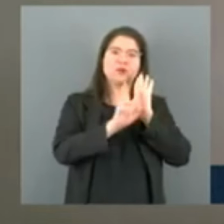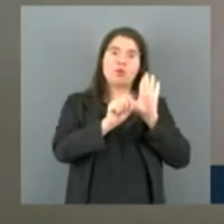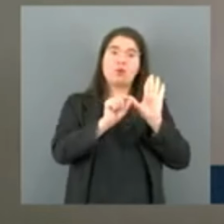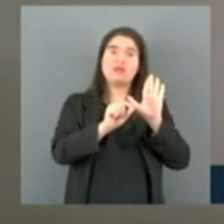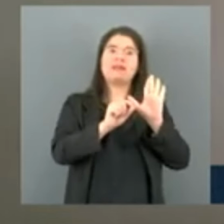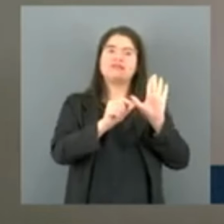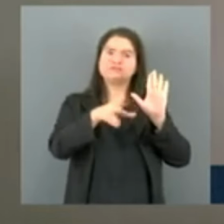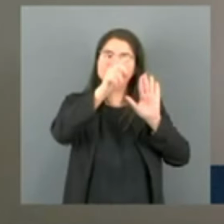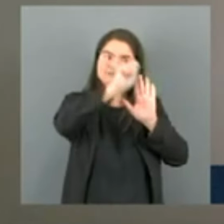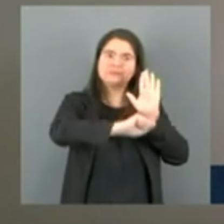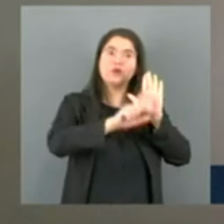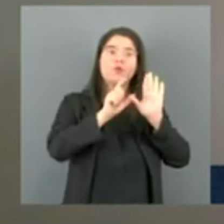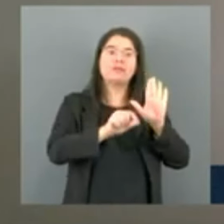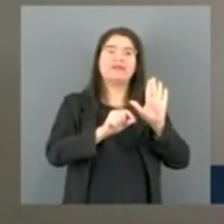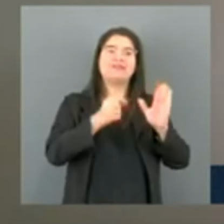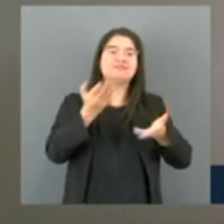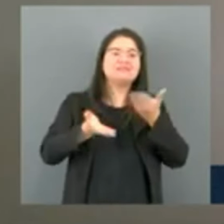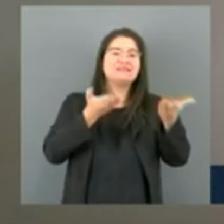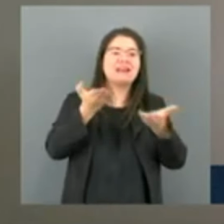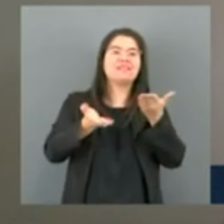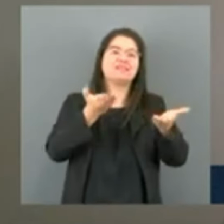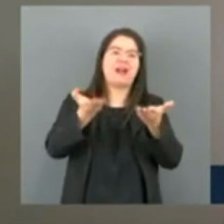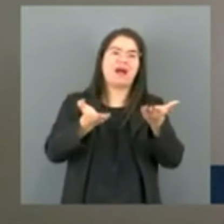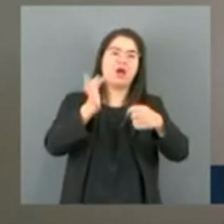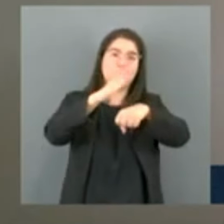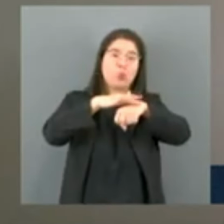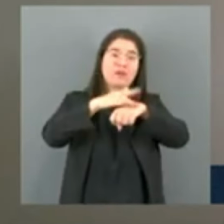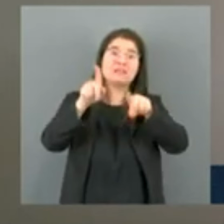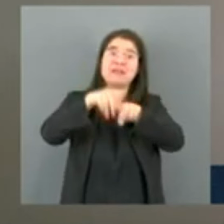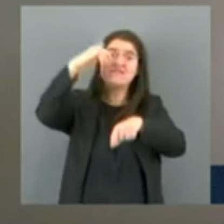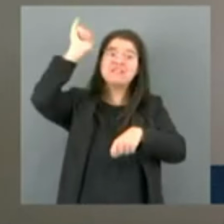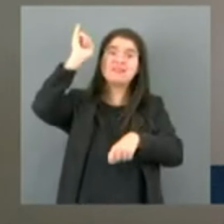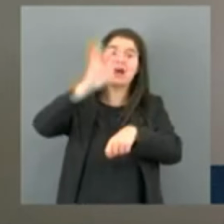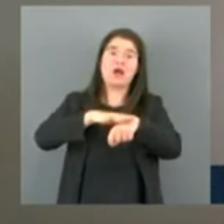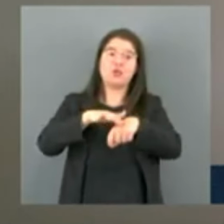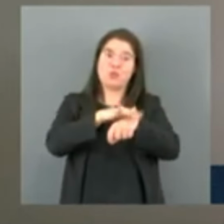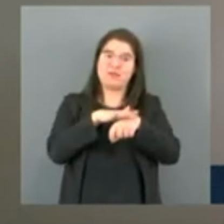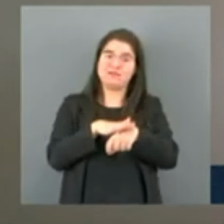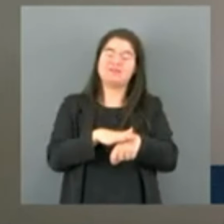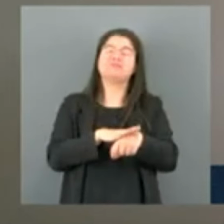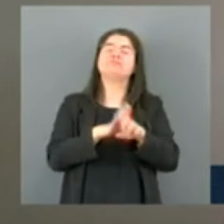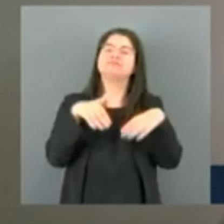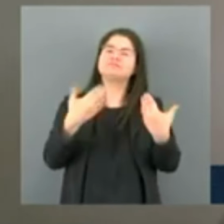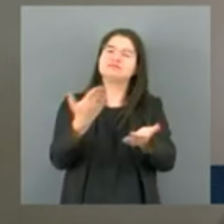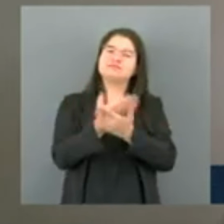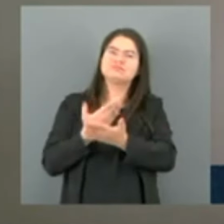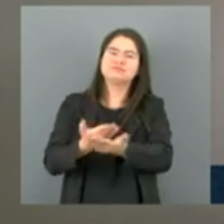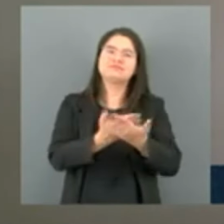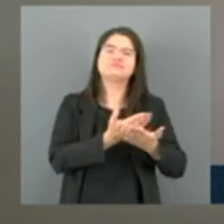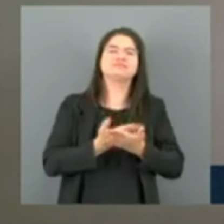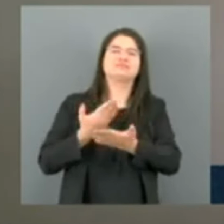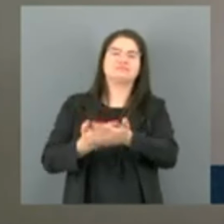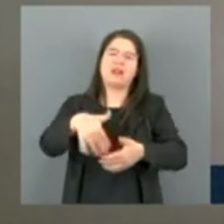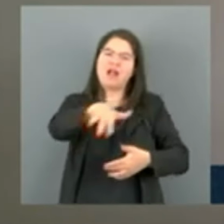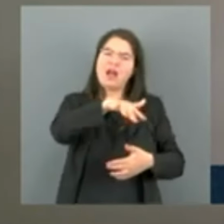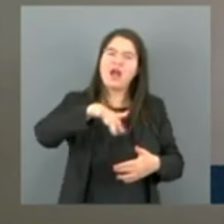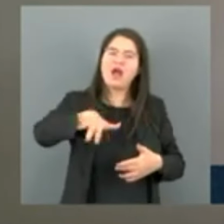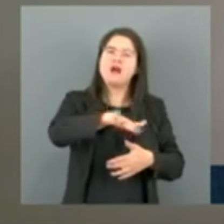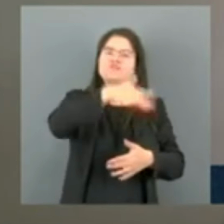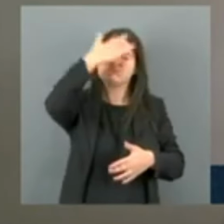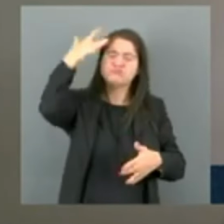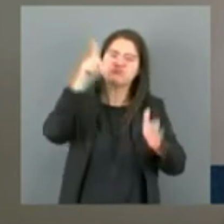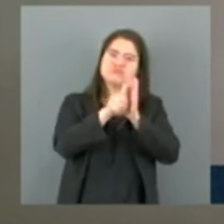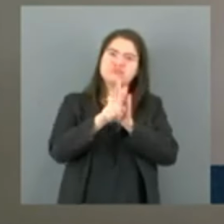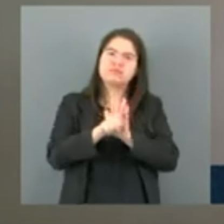a doença, esses são os seus objetivos. E esse conceito é amparado e endossado pelos estudiosos contemporâneos da área. Então, claramente,